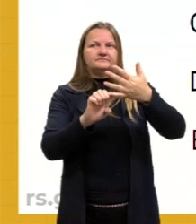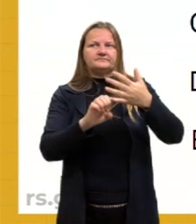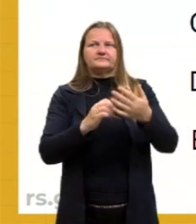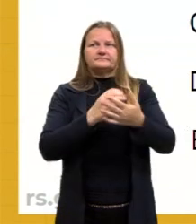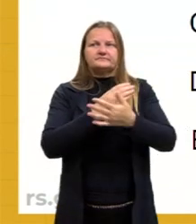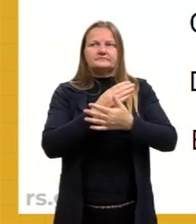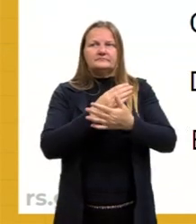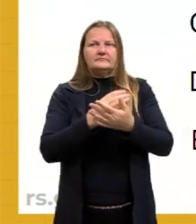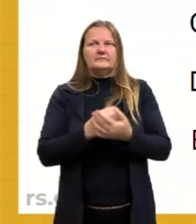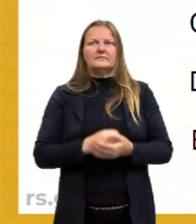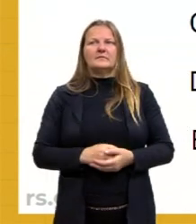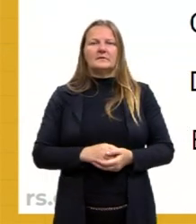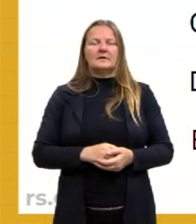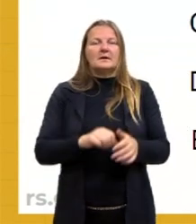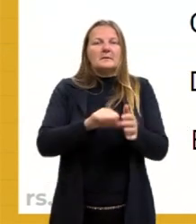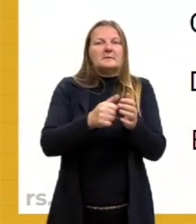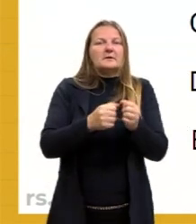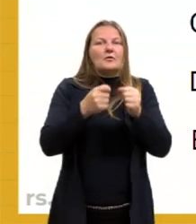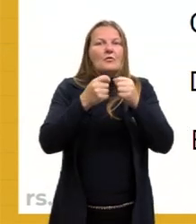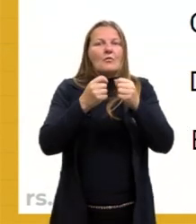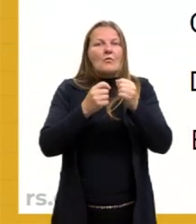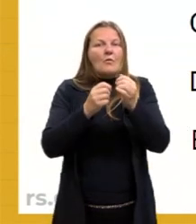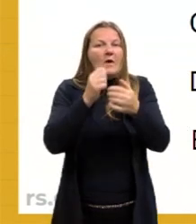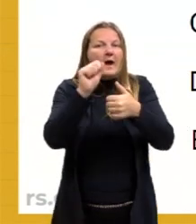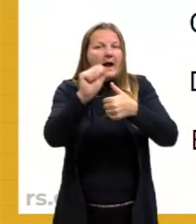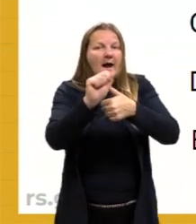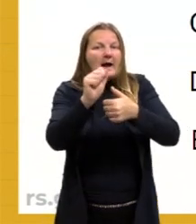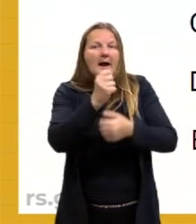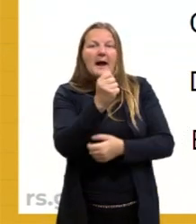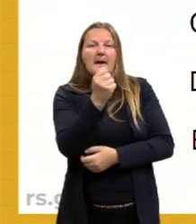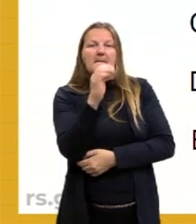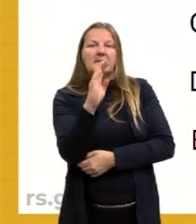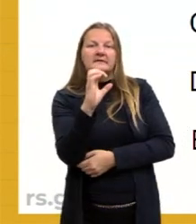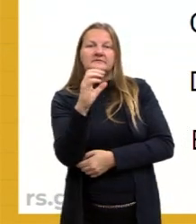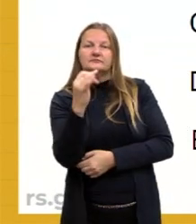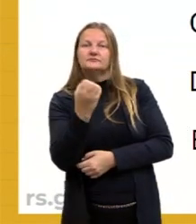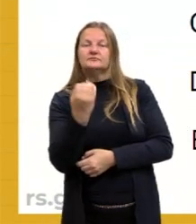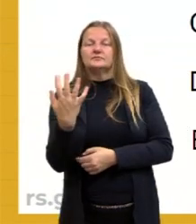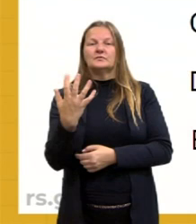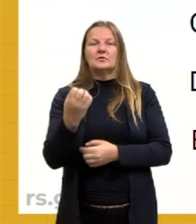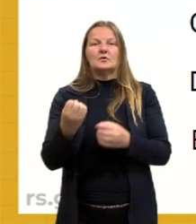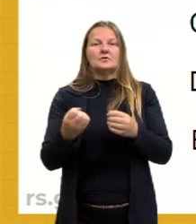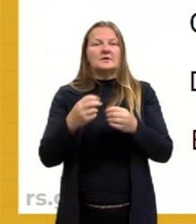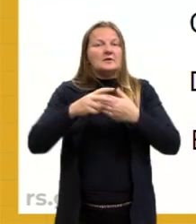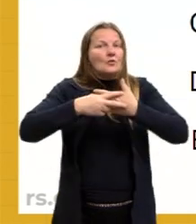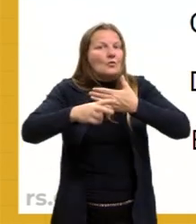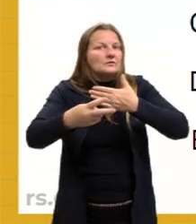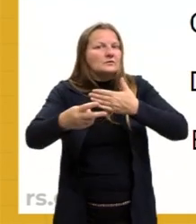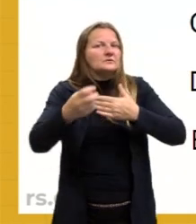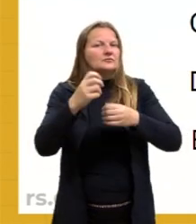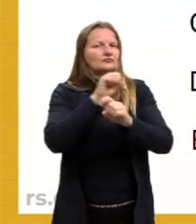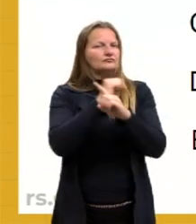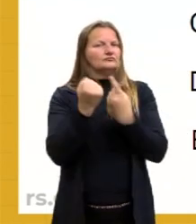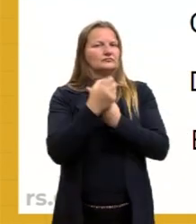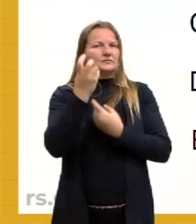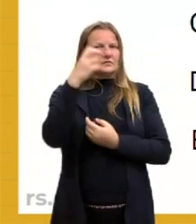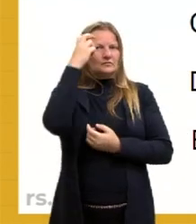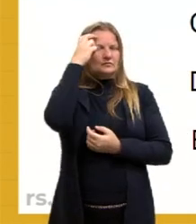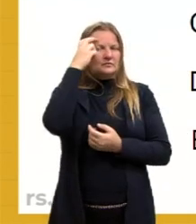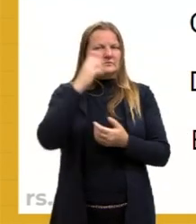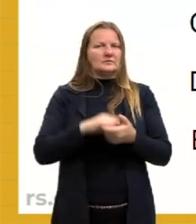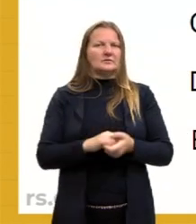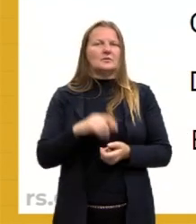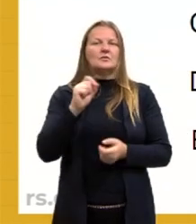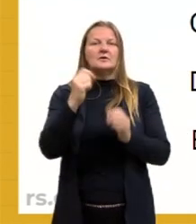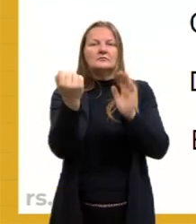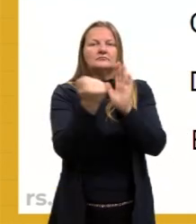alfabeto a gente tem né imensas consequências socioculturais a segunda que de fato